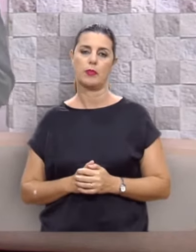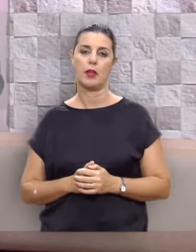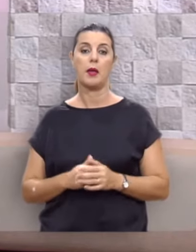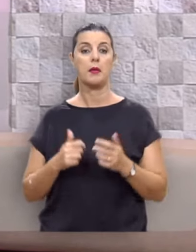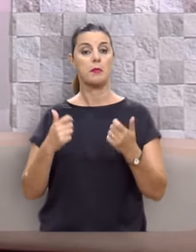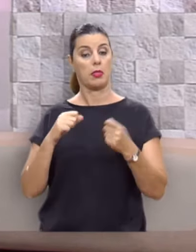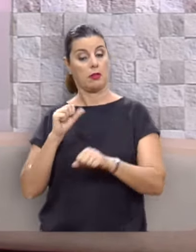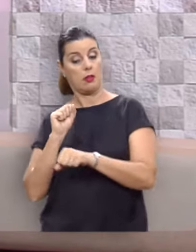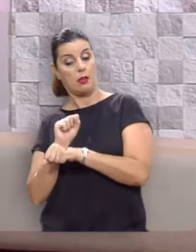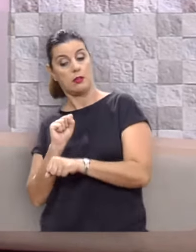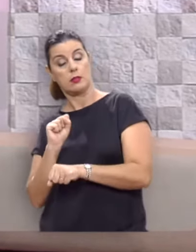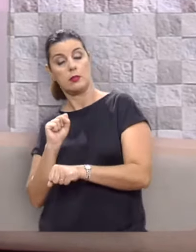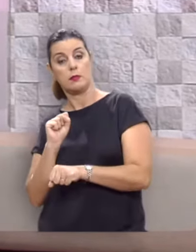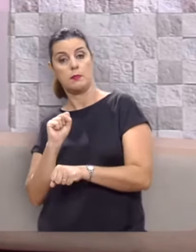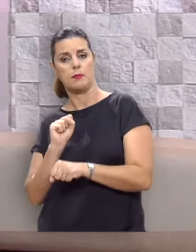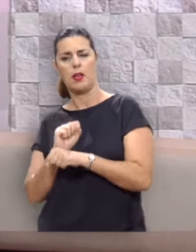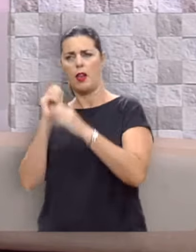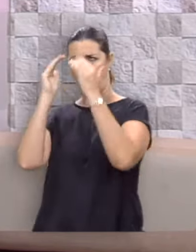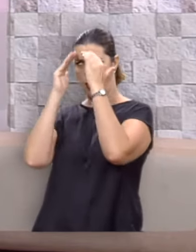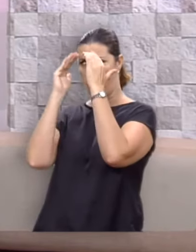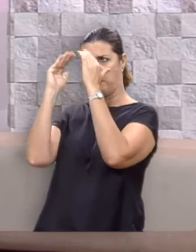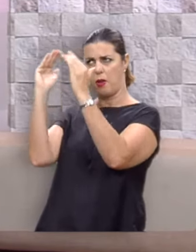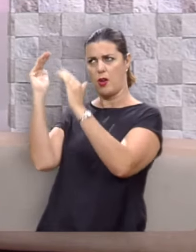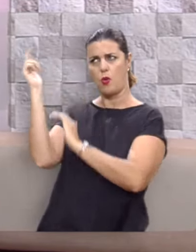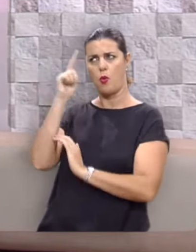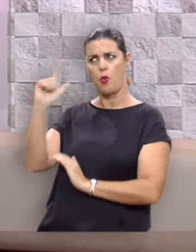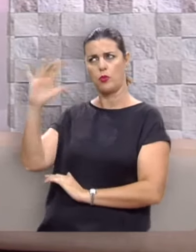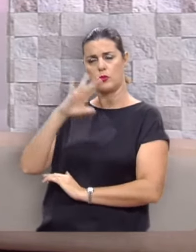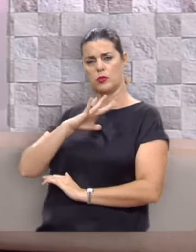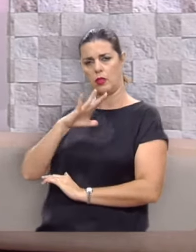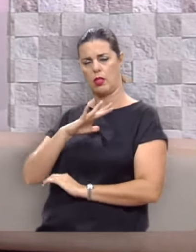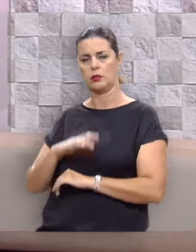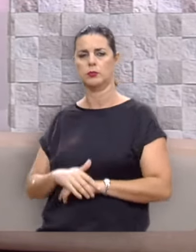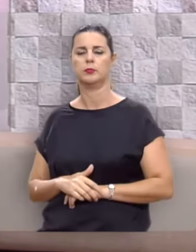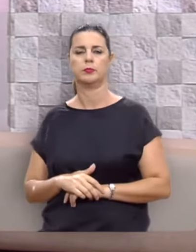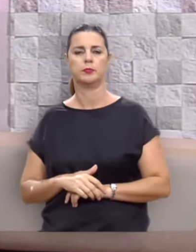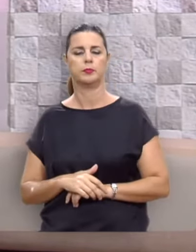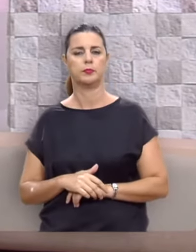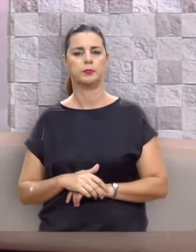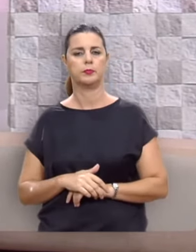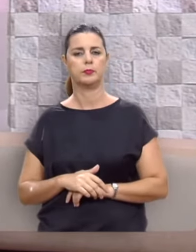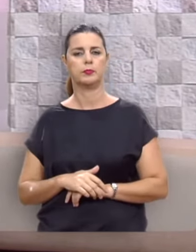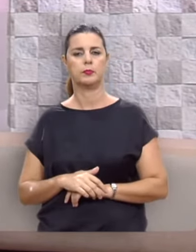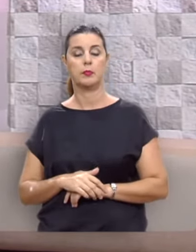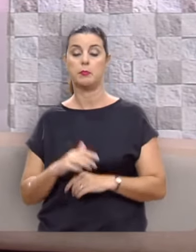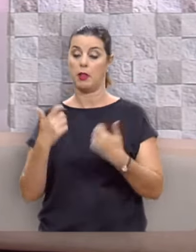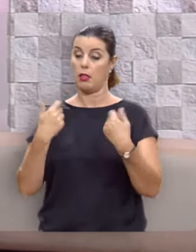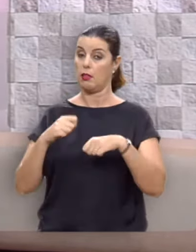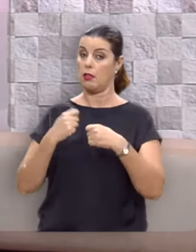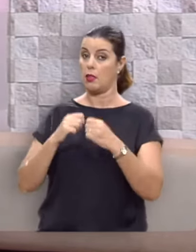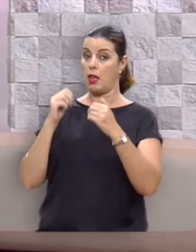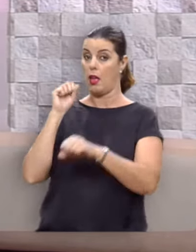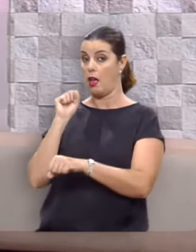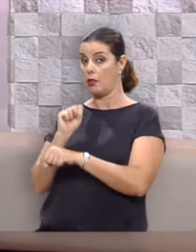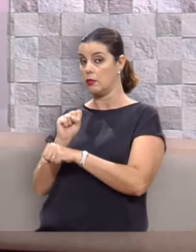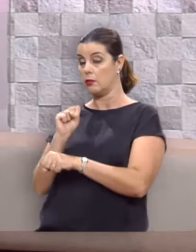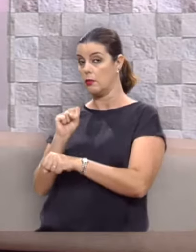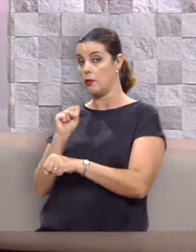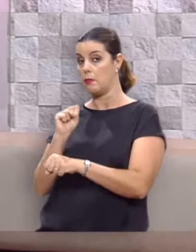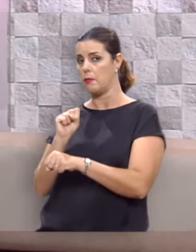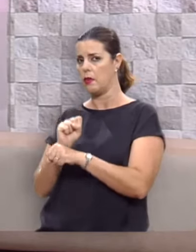Deveria ser uma espera obediente, permanecei na cidade. Deveria ser uma